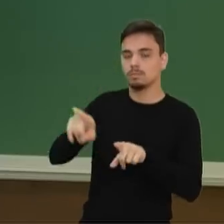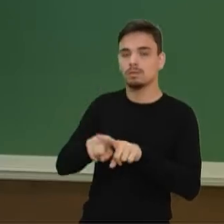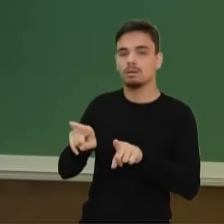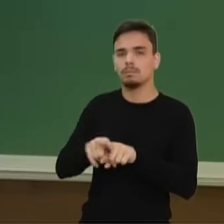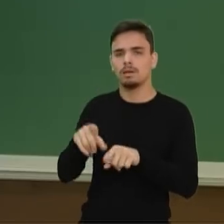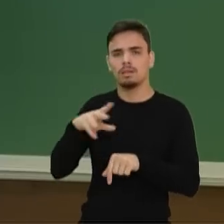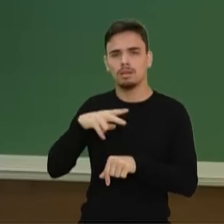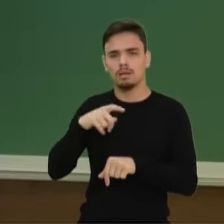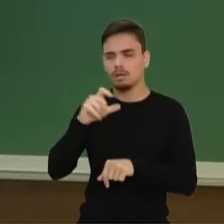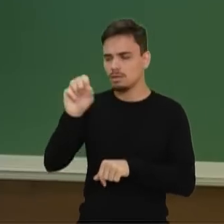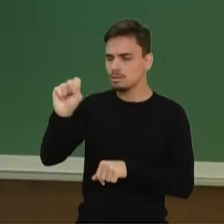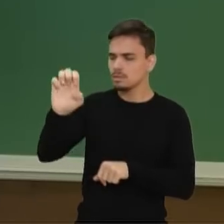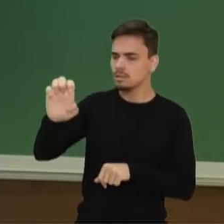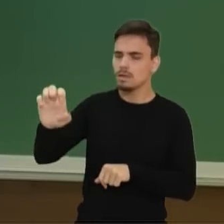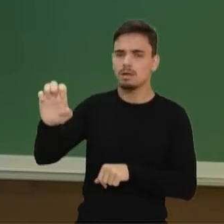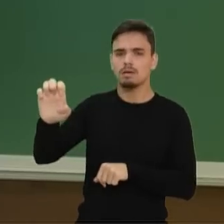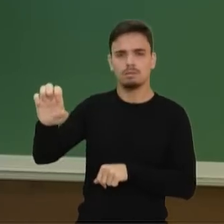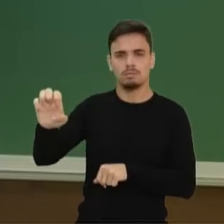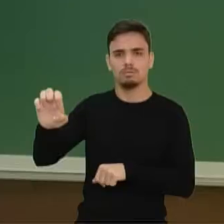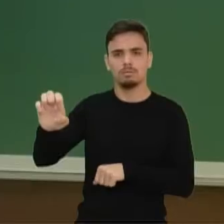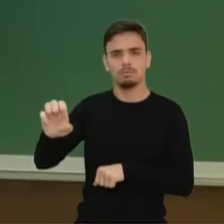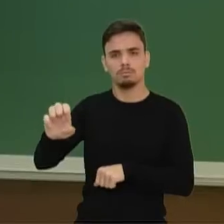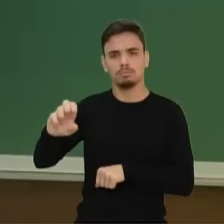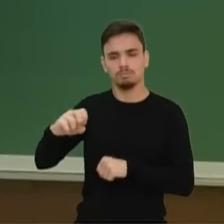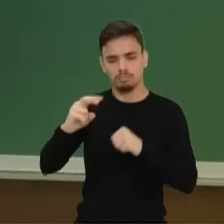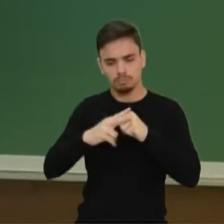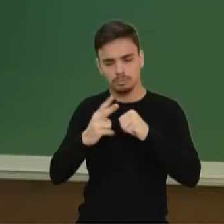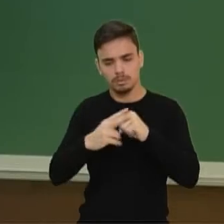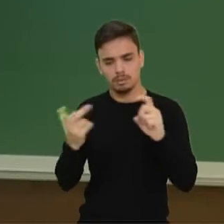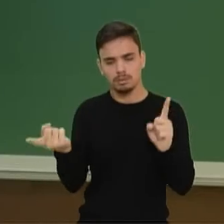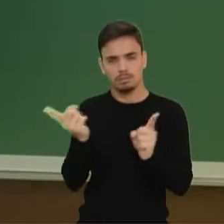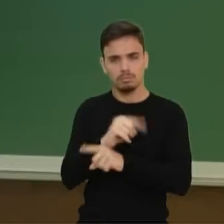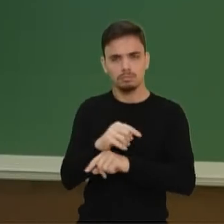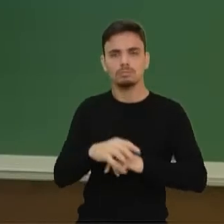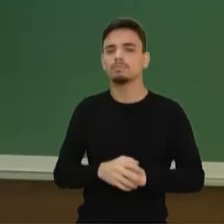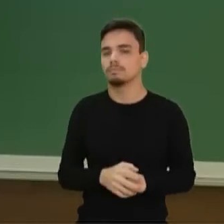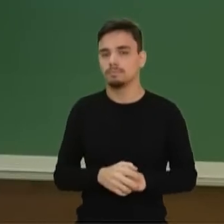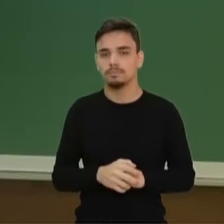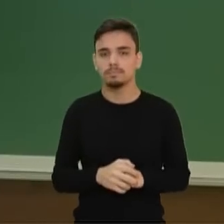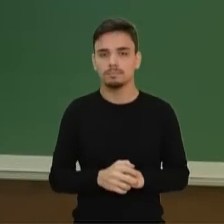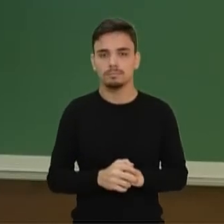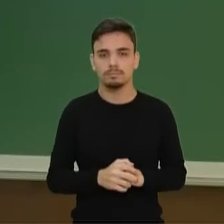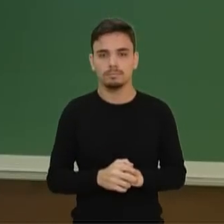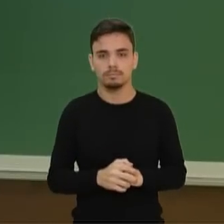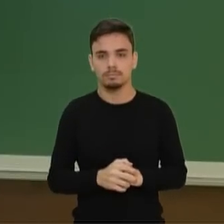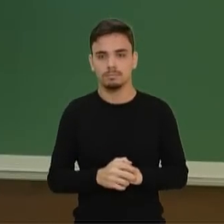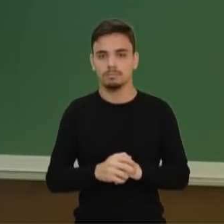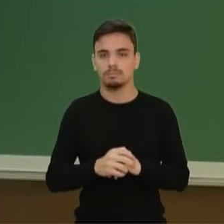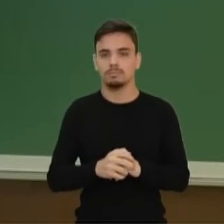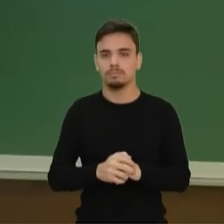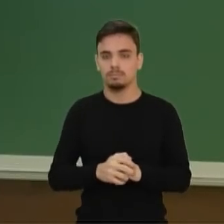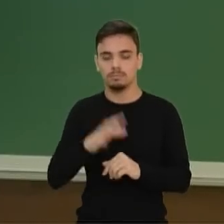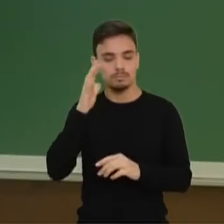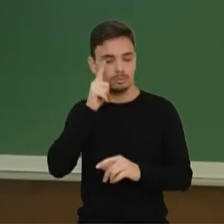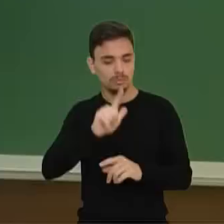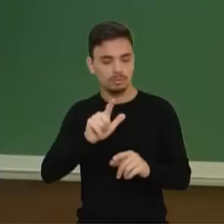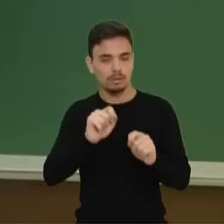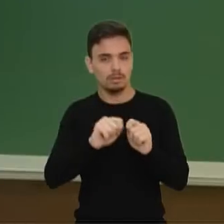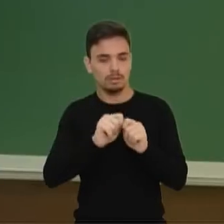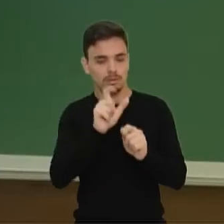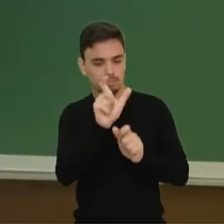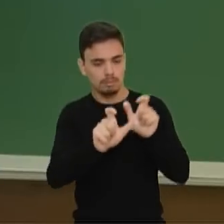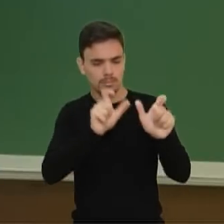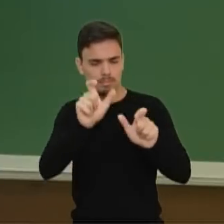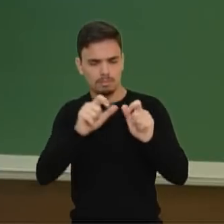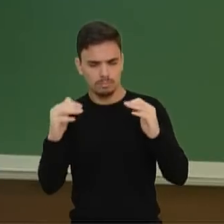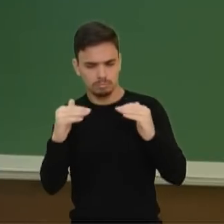partícula SE, né, naquele verbo transitivo direto e a gente consegue então dar nome a tudo